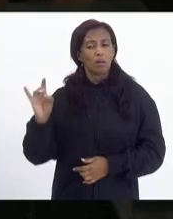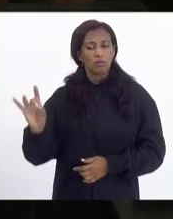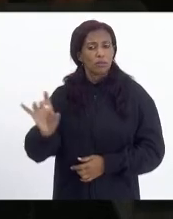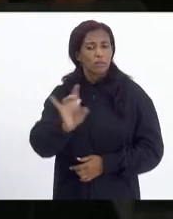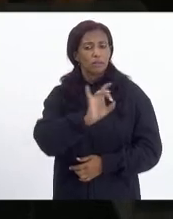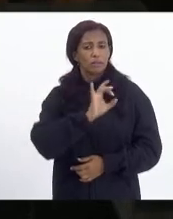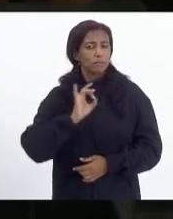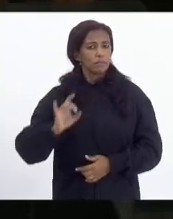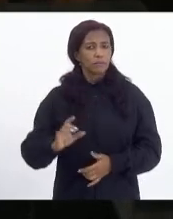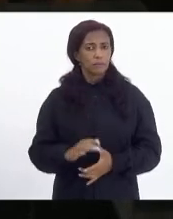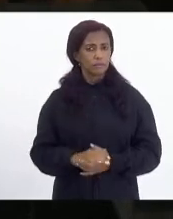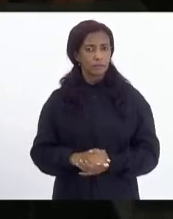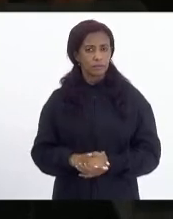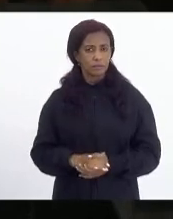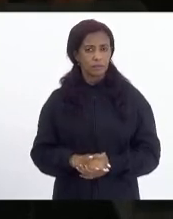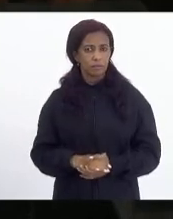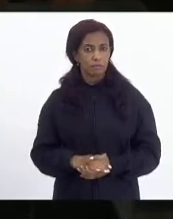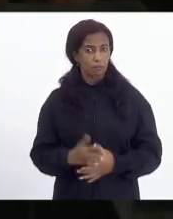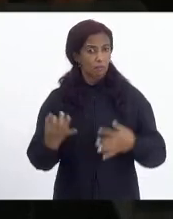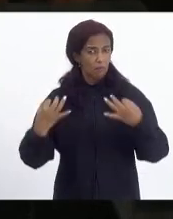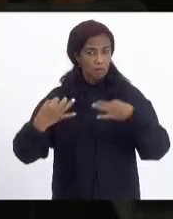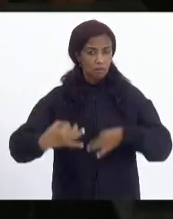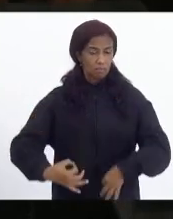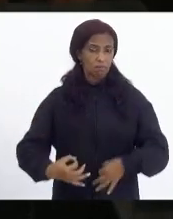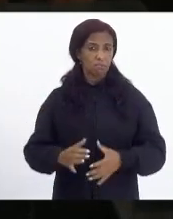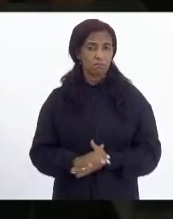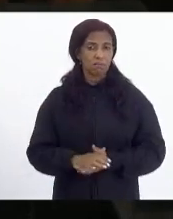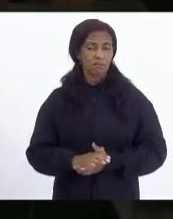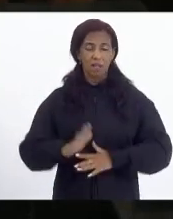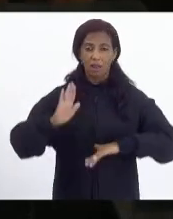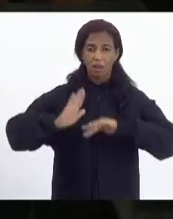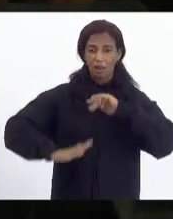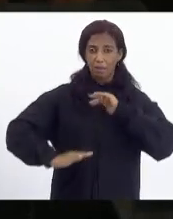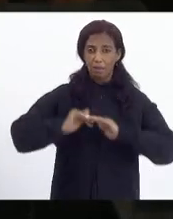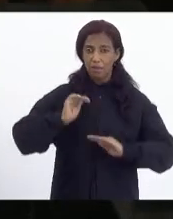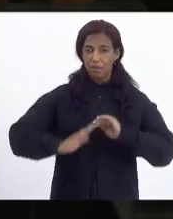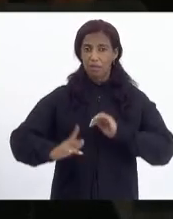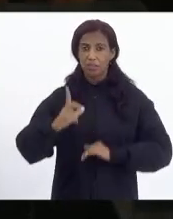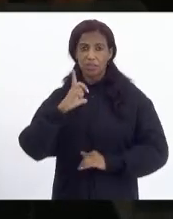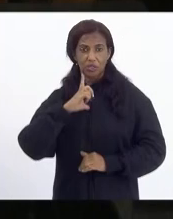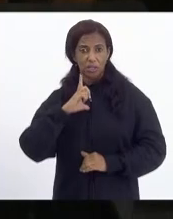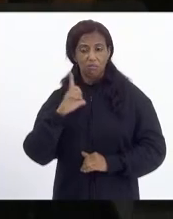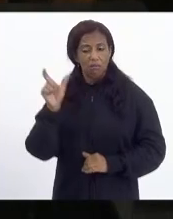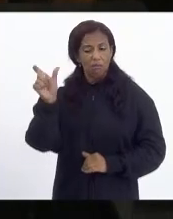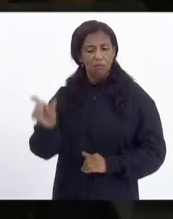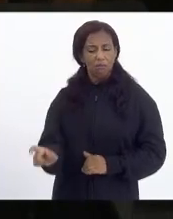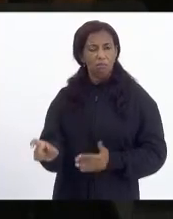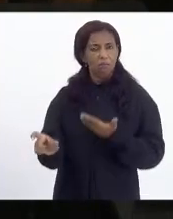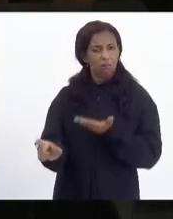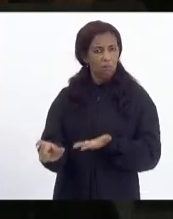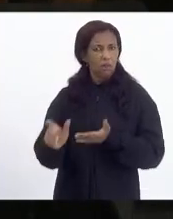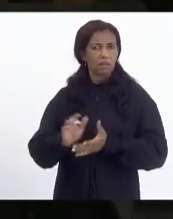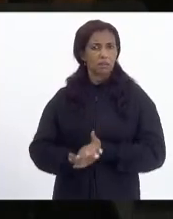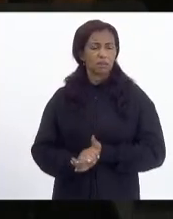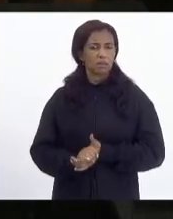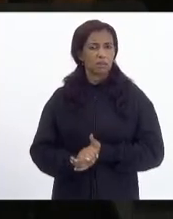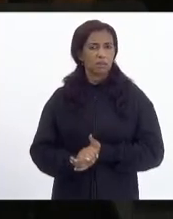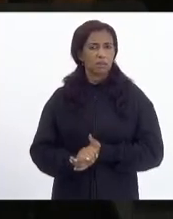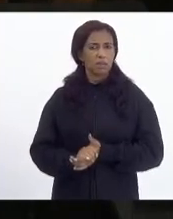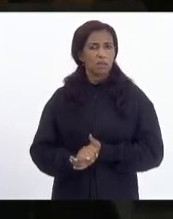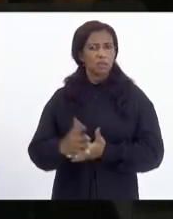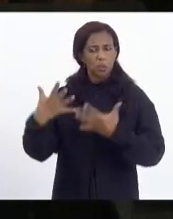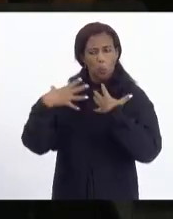cada um é exatamente pela capacidade que tem o individo de